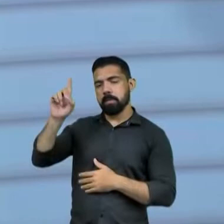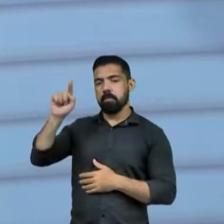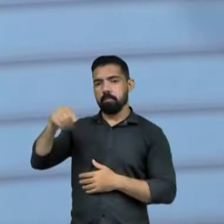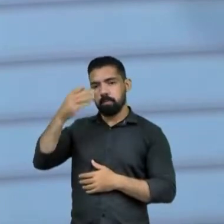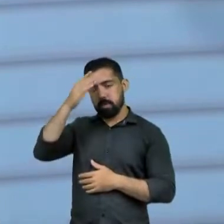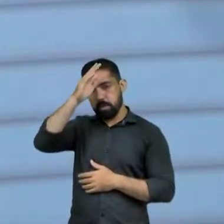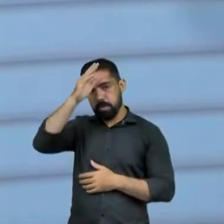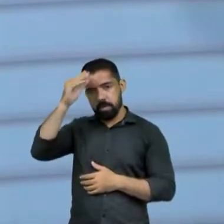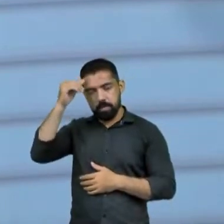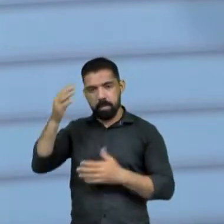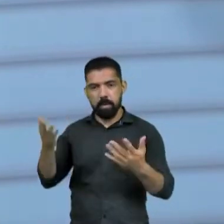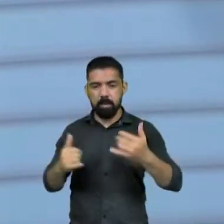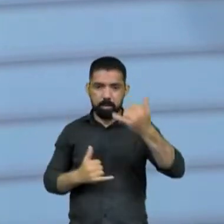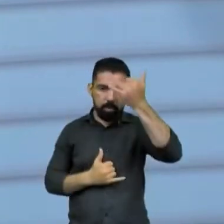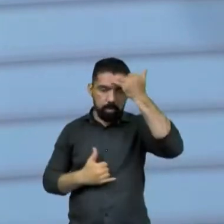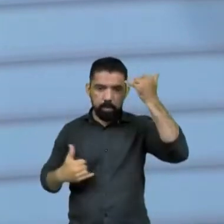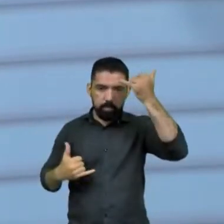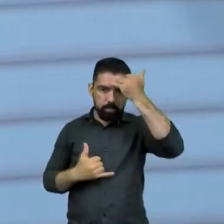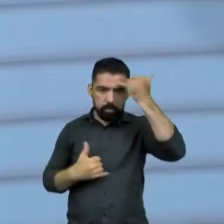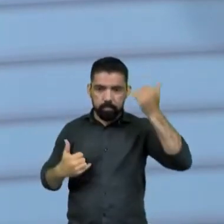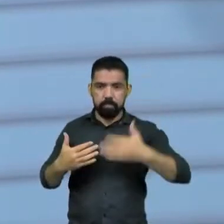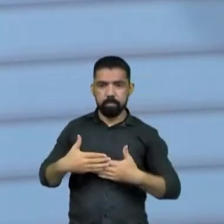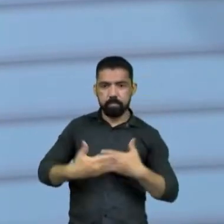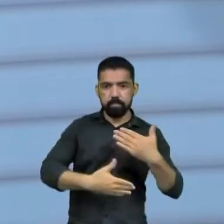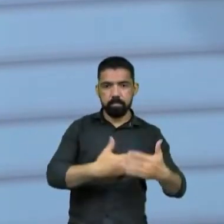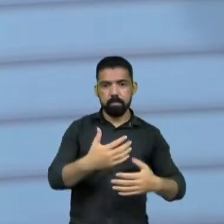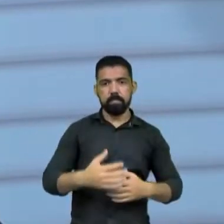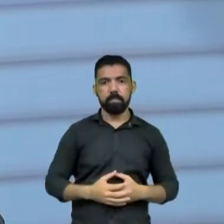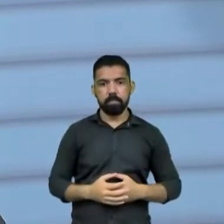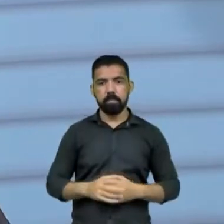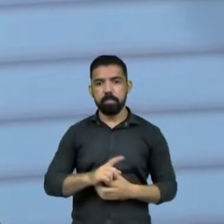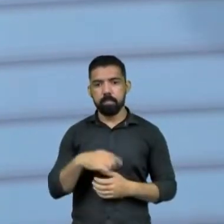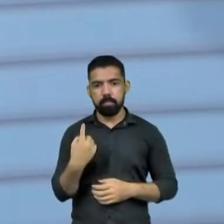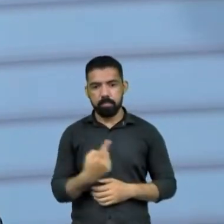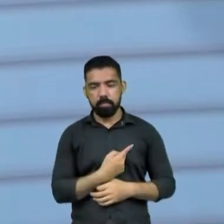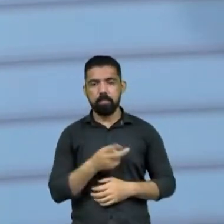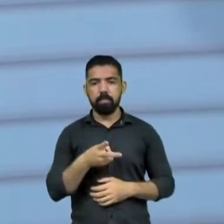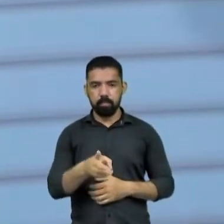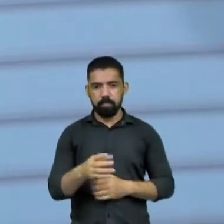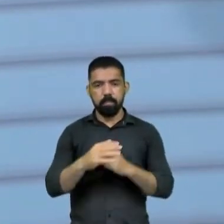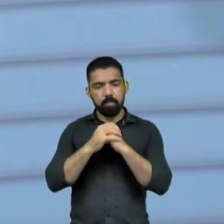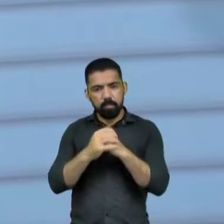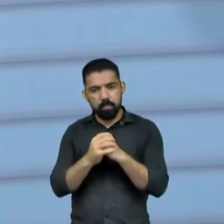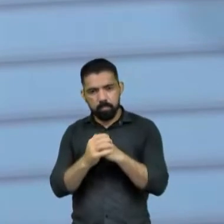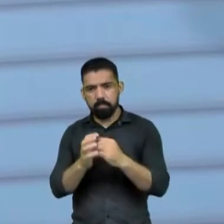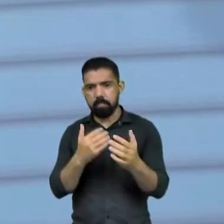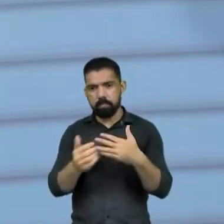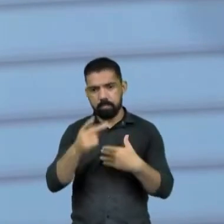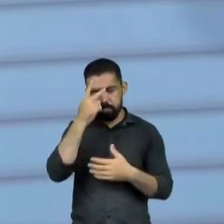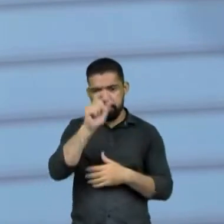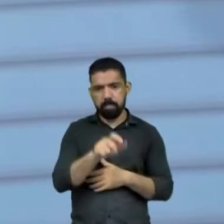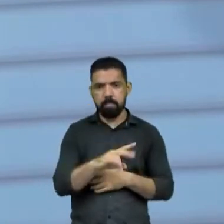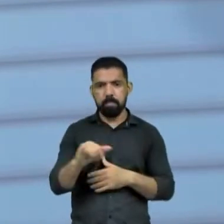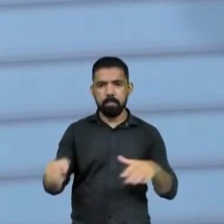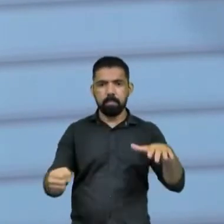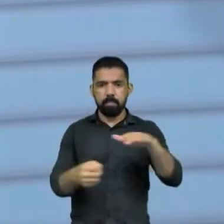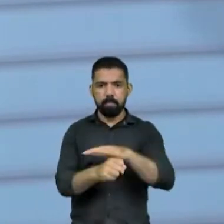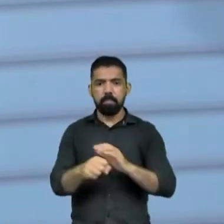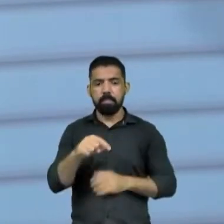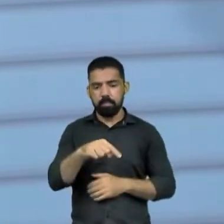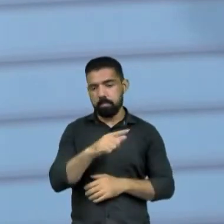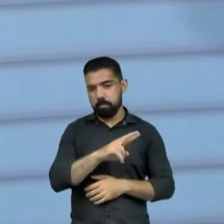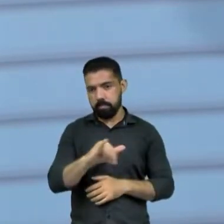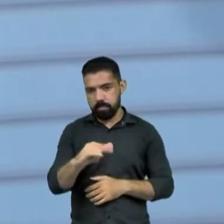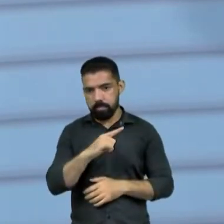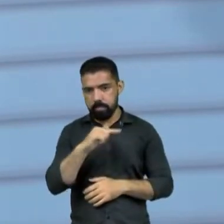tá zolda Nós não sabemos quem vem agora na próxima eleição nós vamos continuar orando Independente de quem seja que vem a cupar aqui o palácio